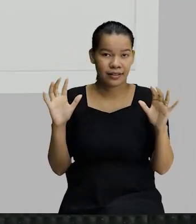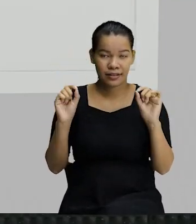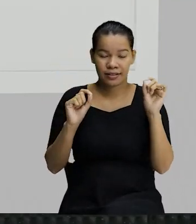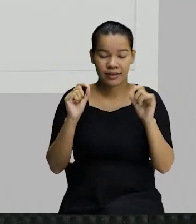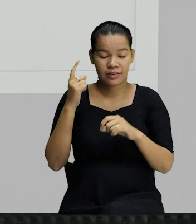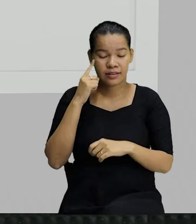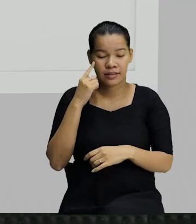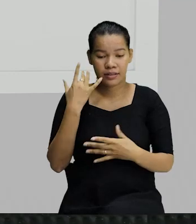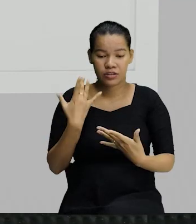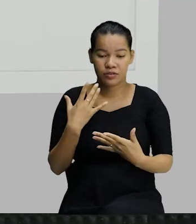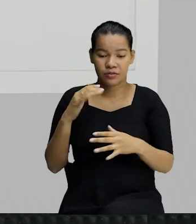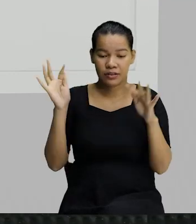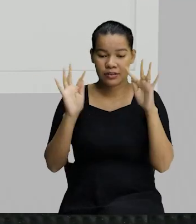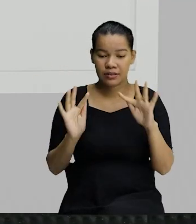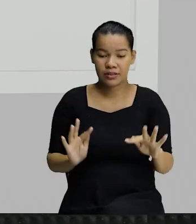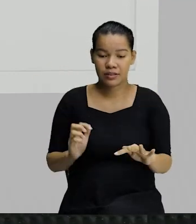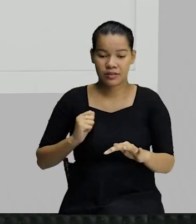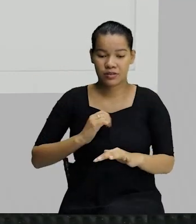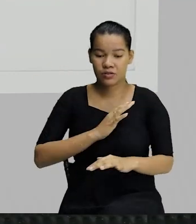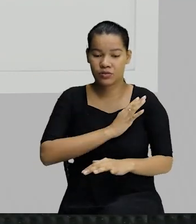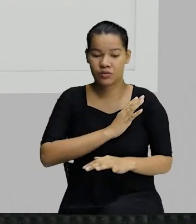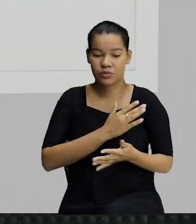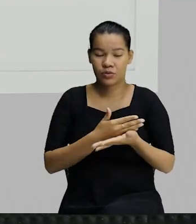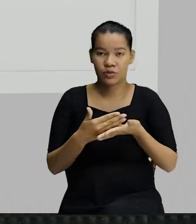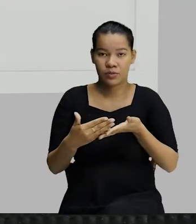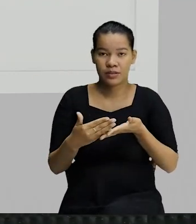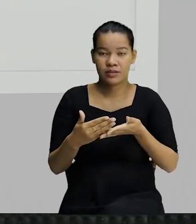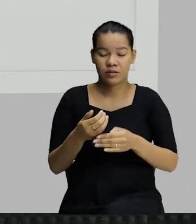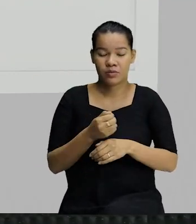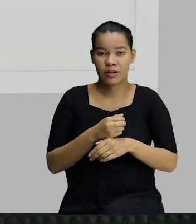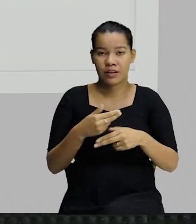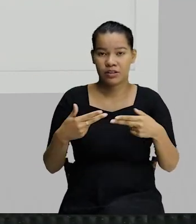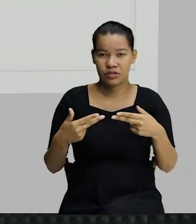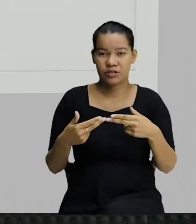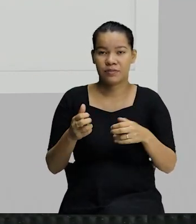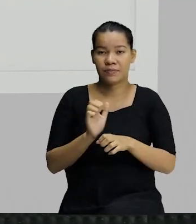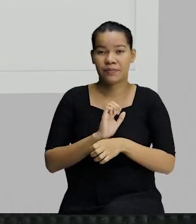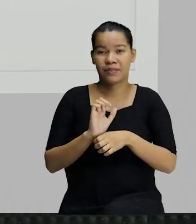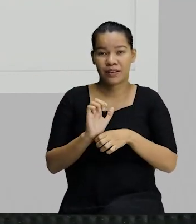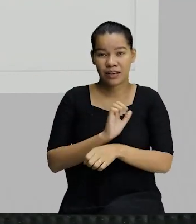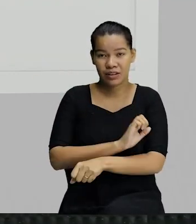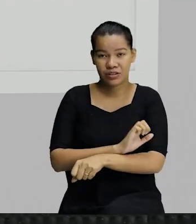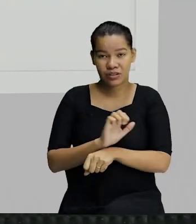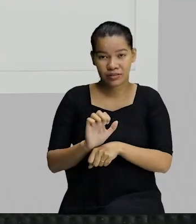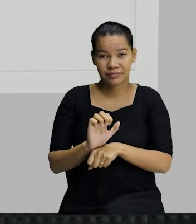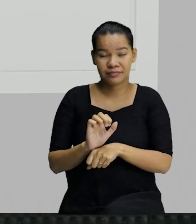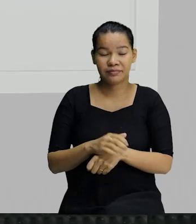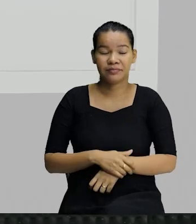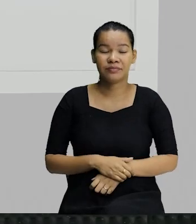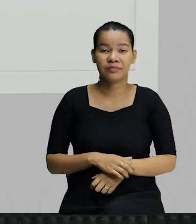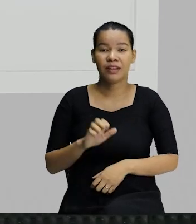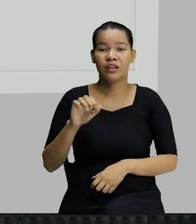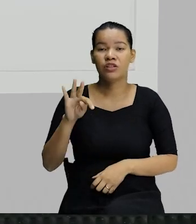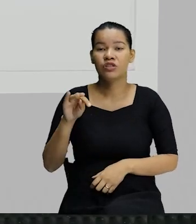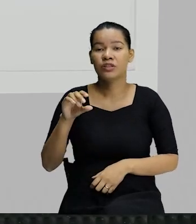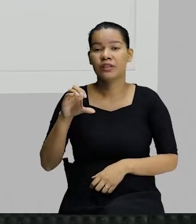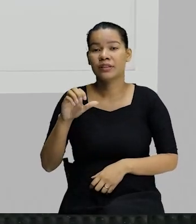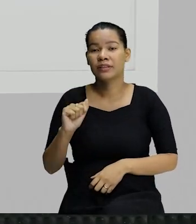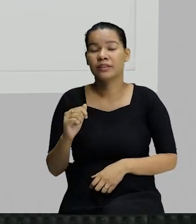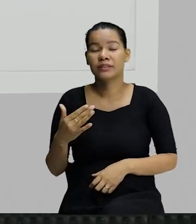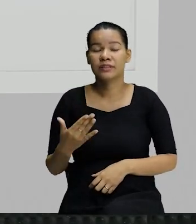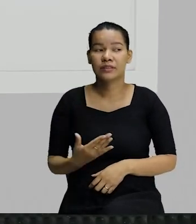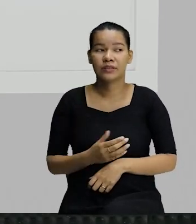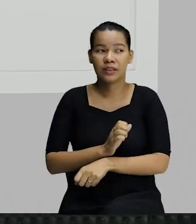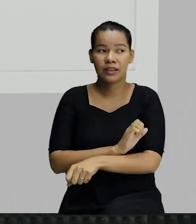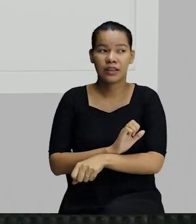ideia de felicidade em Aristóteles ela parte da ética. Então vamos lá. A ética, certo,